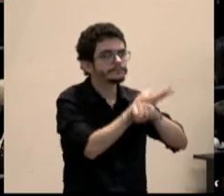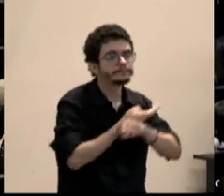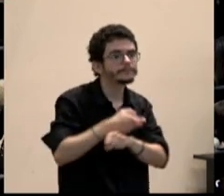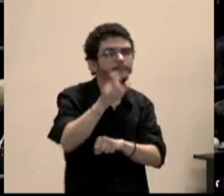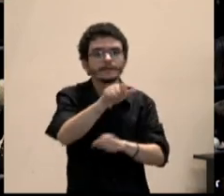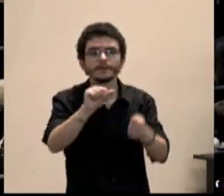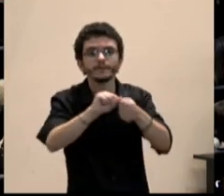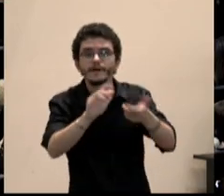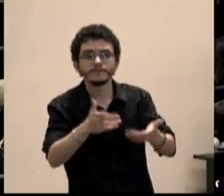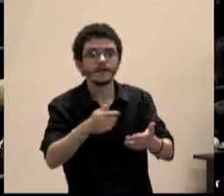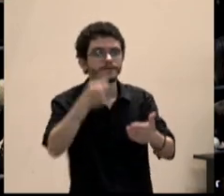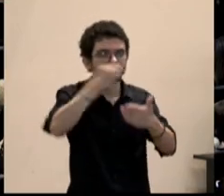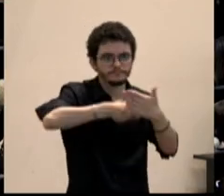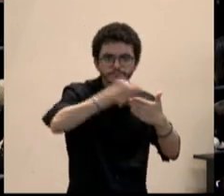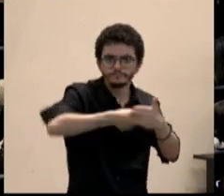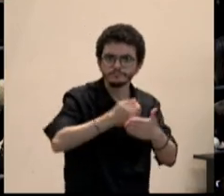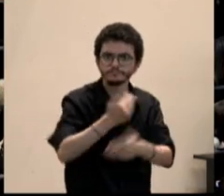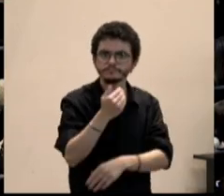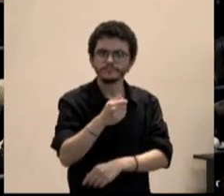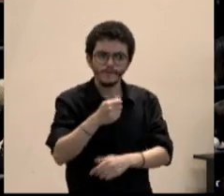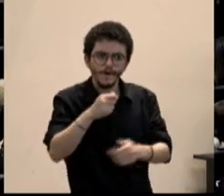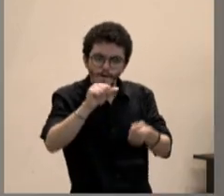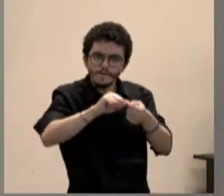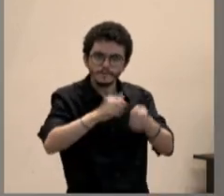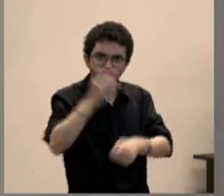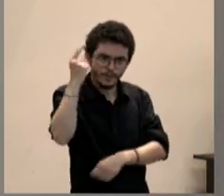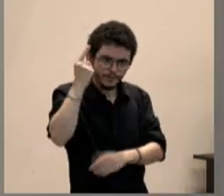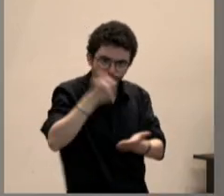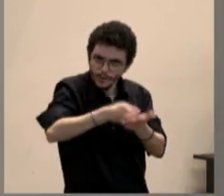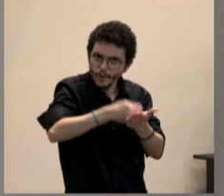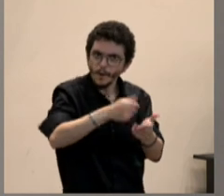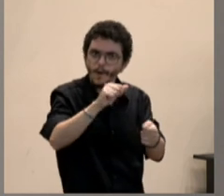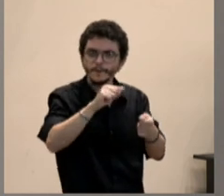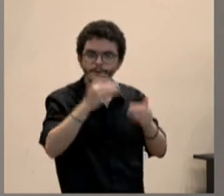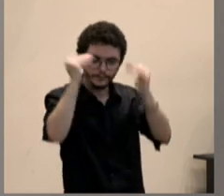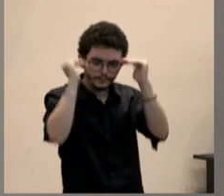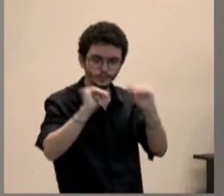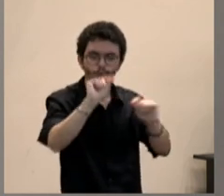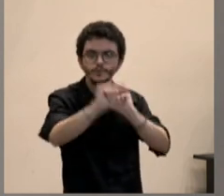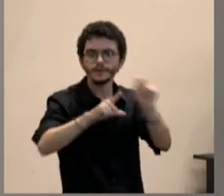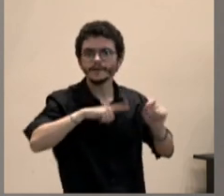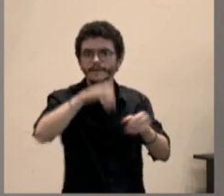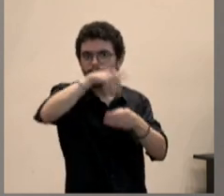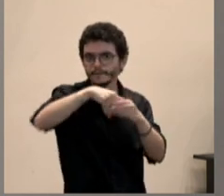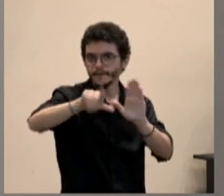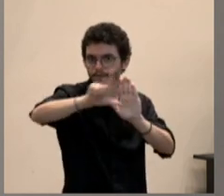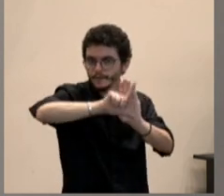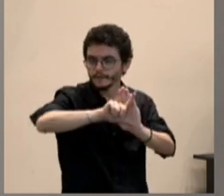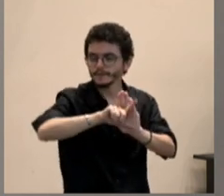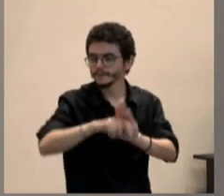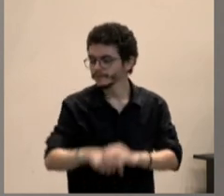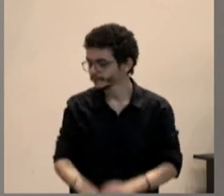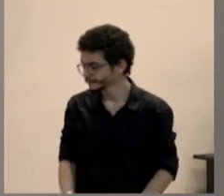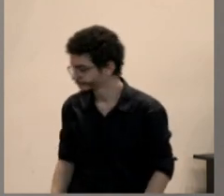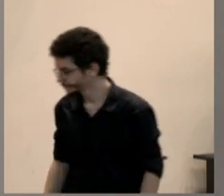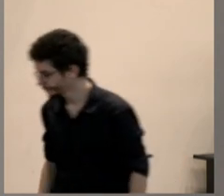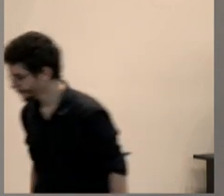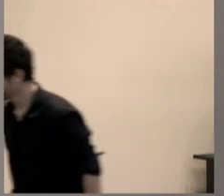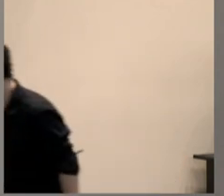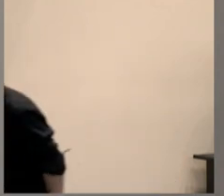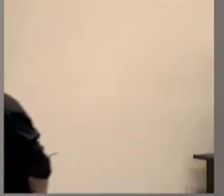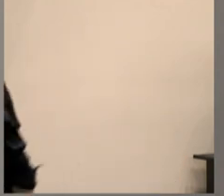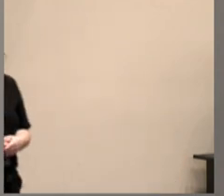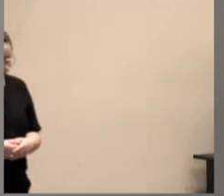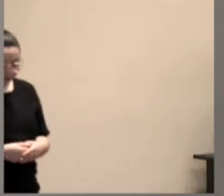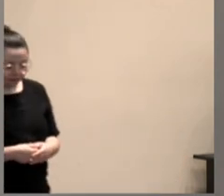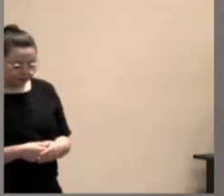cobrar deles e exigir que cumpram o que está na legislação. Porque depois do CAQI, que é o inicial, terá